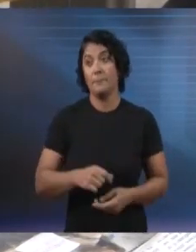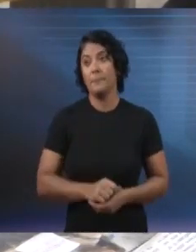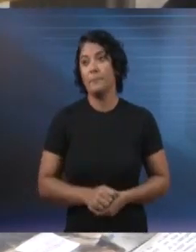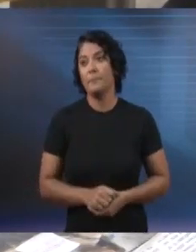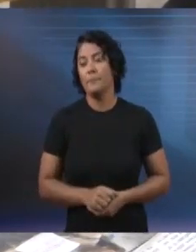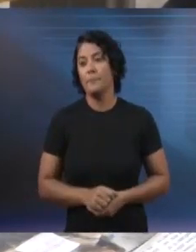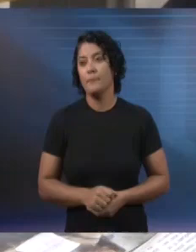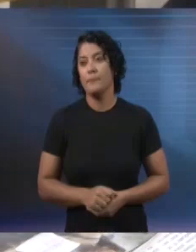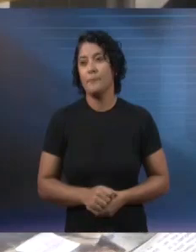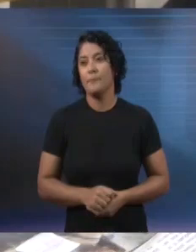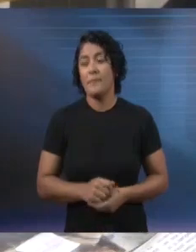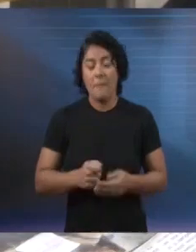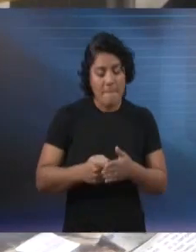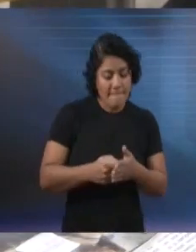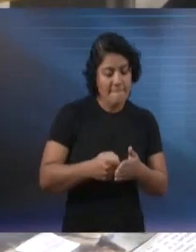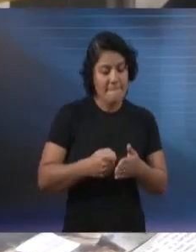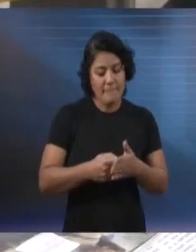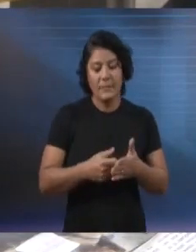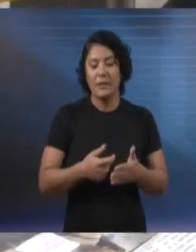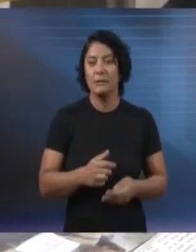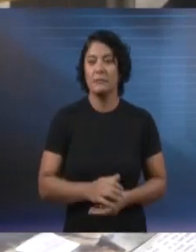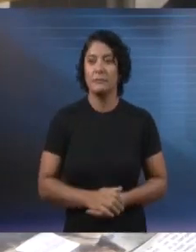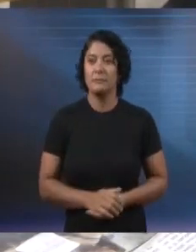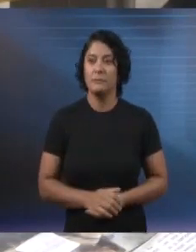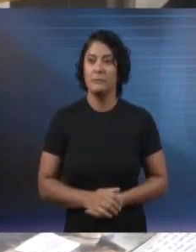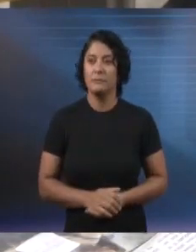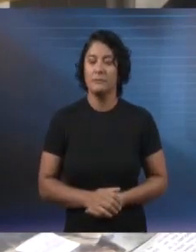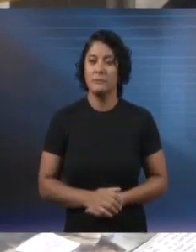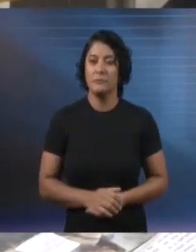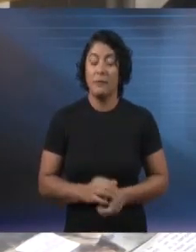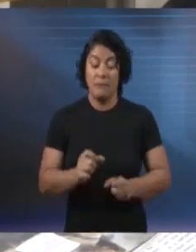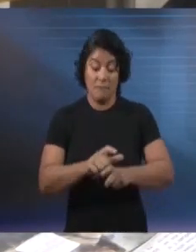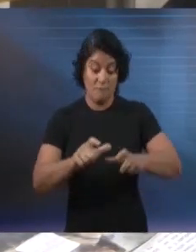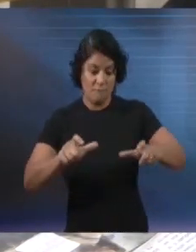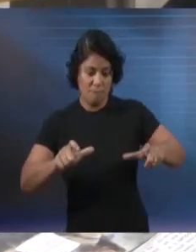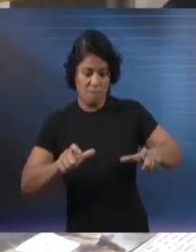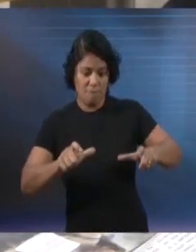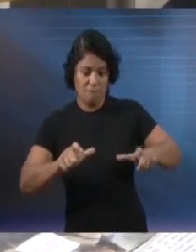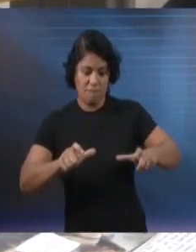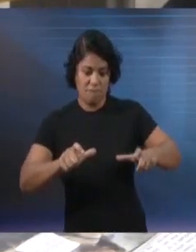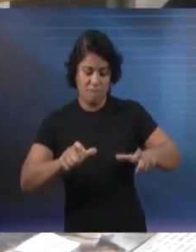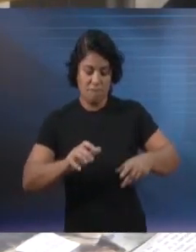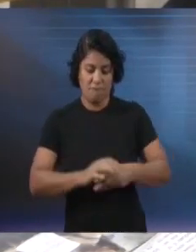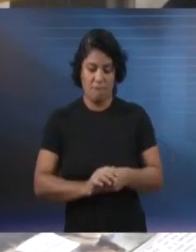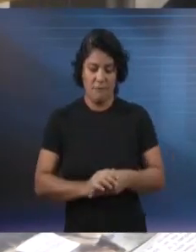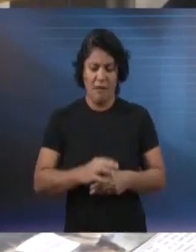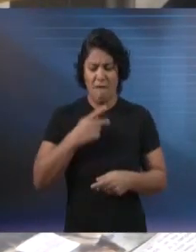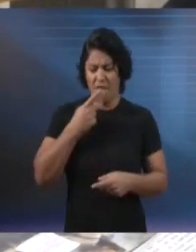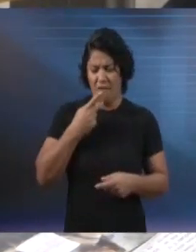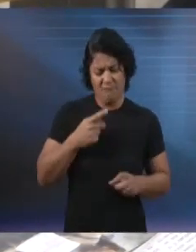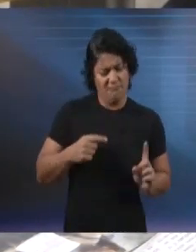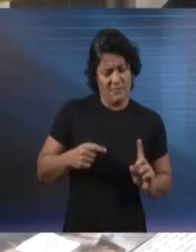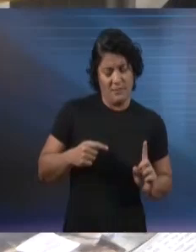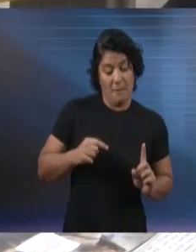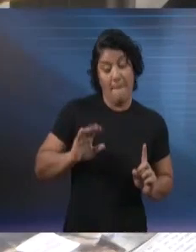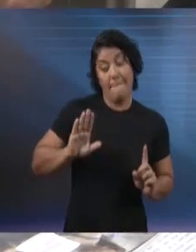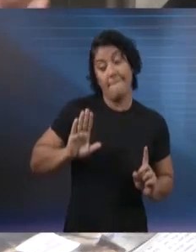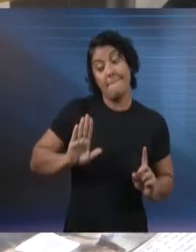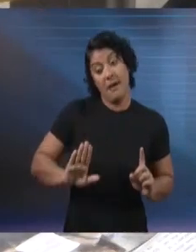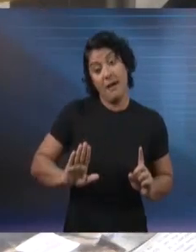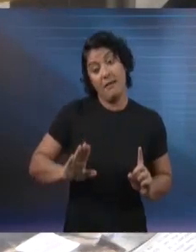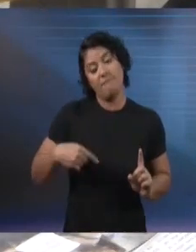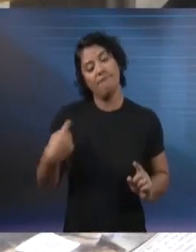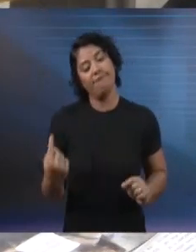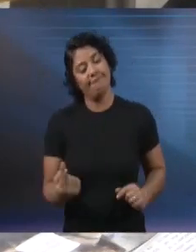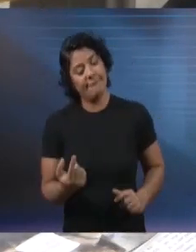a pressão que ele sofreu, que foi estrondosa. Podem até negar, mas a gente sentia pelo